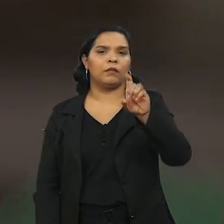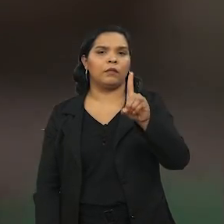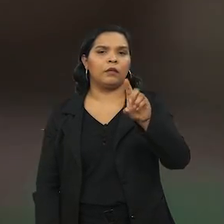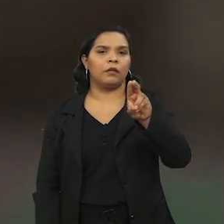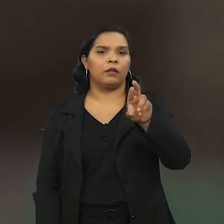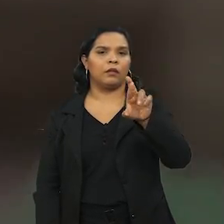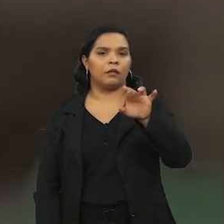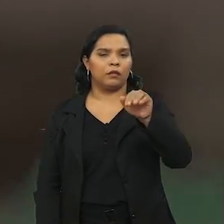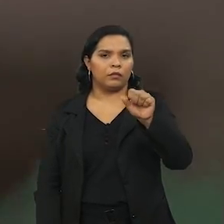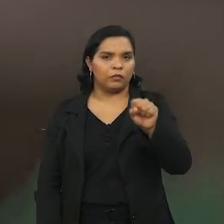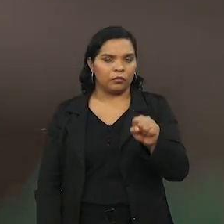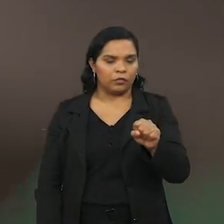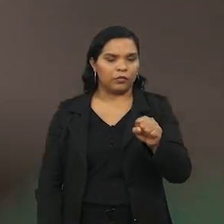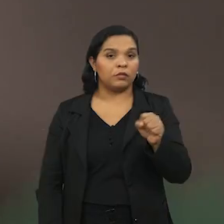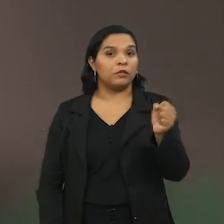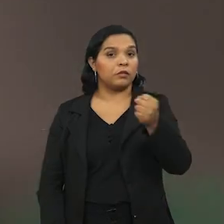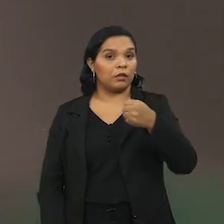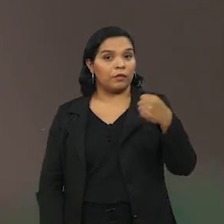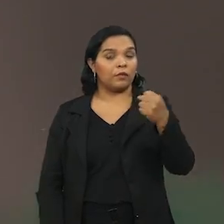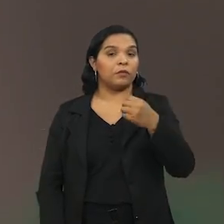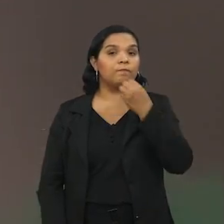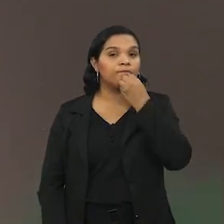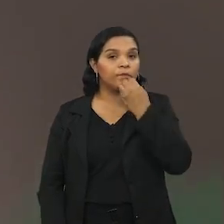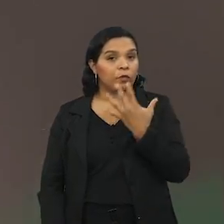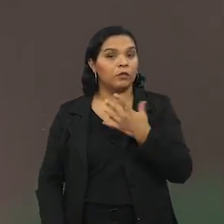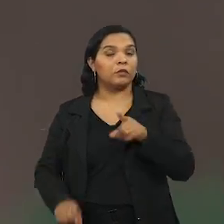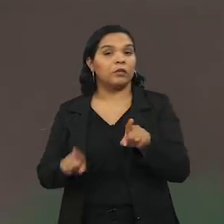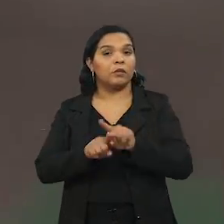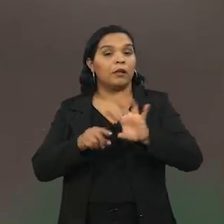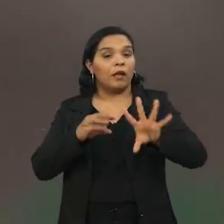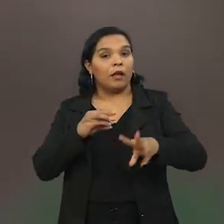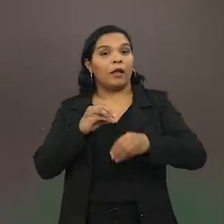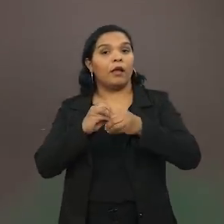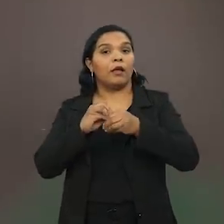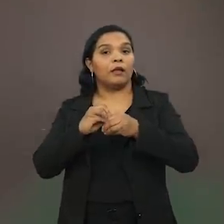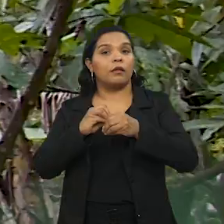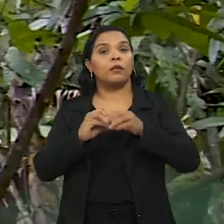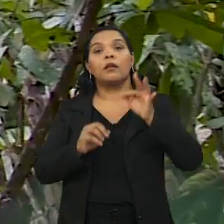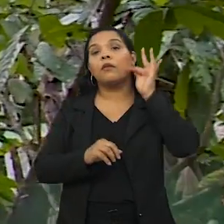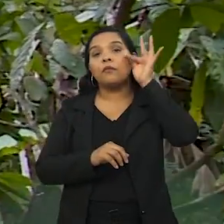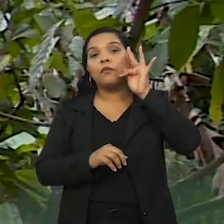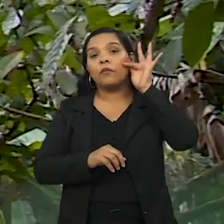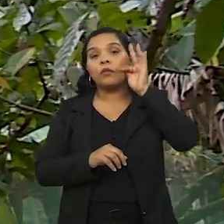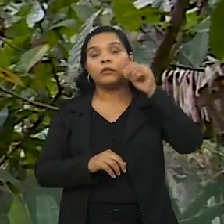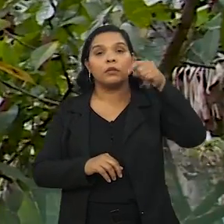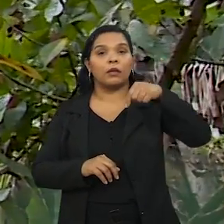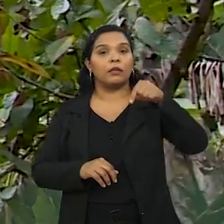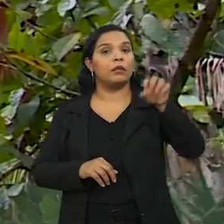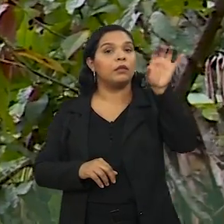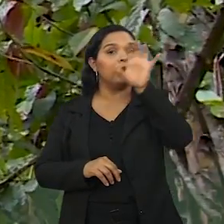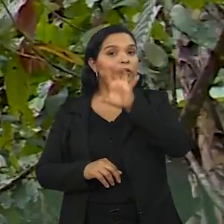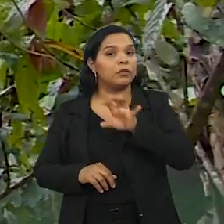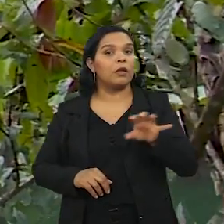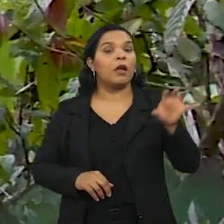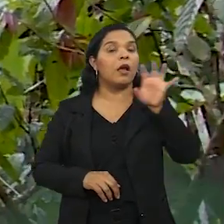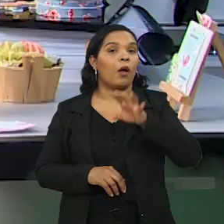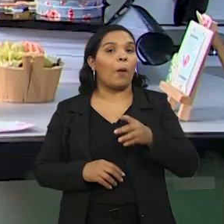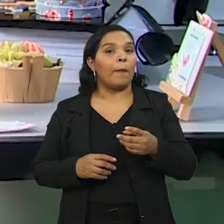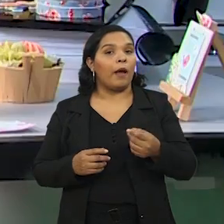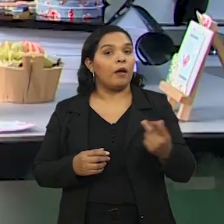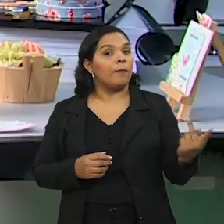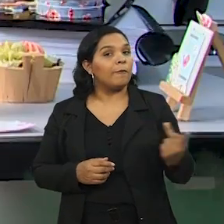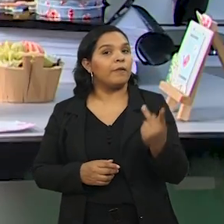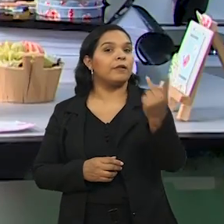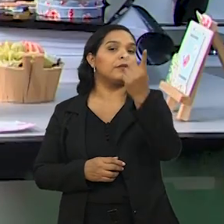cerveja, que realizem uma boa fermentação. E nesse projeto a gente também agrega a utilização de frutas aqui da região, justamente